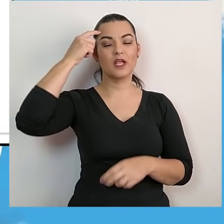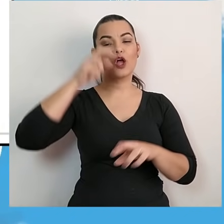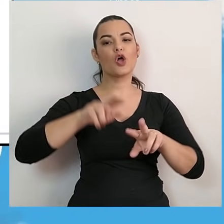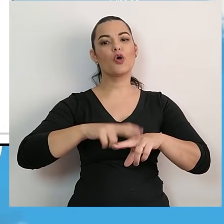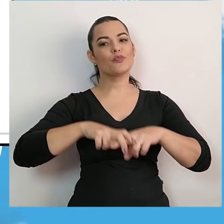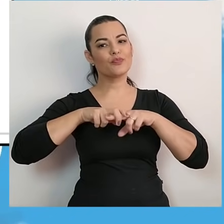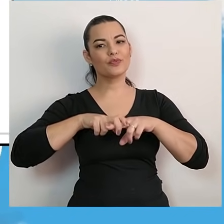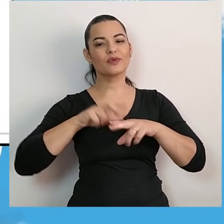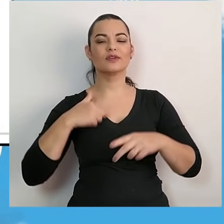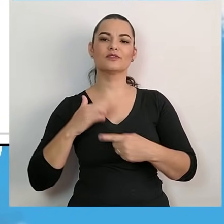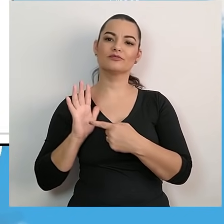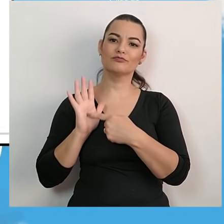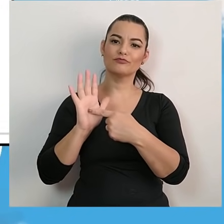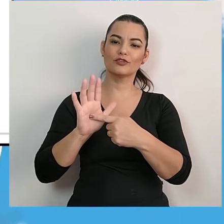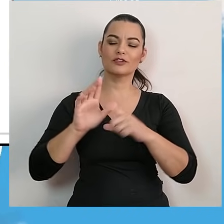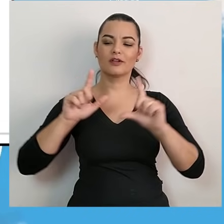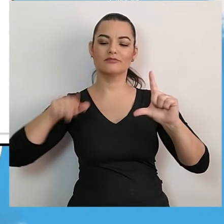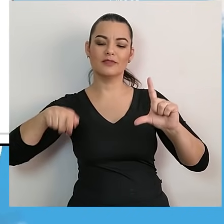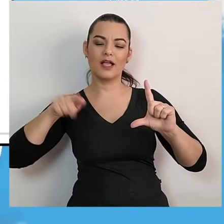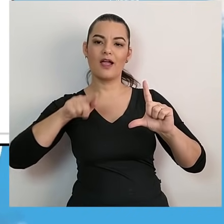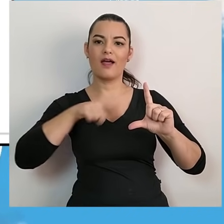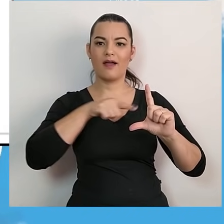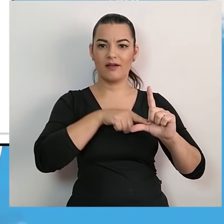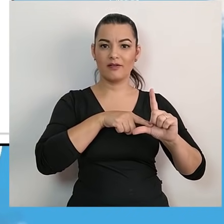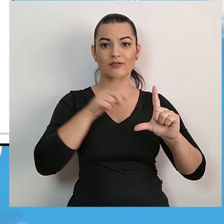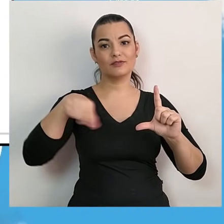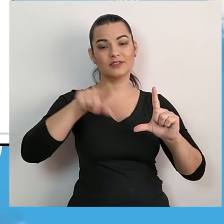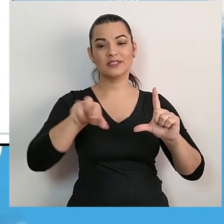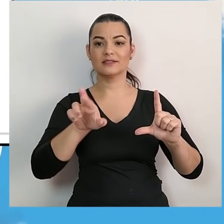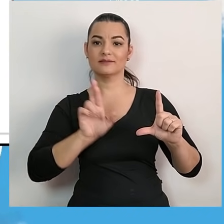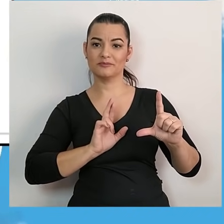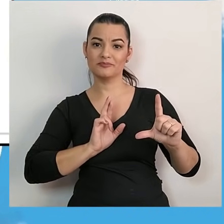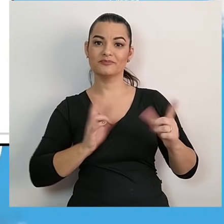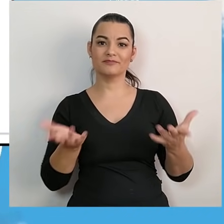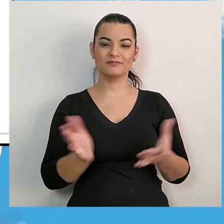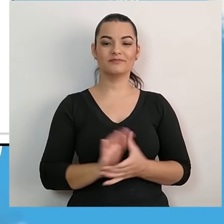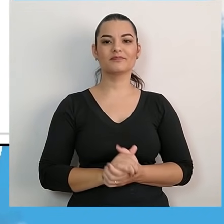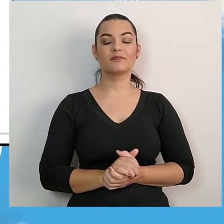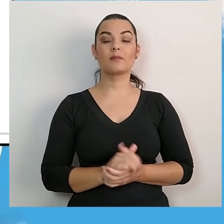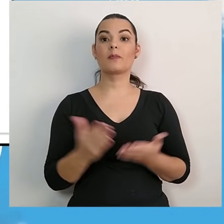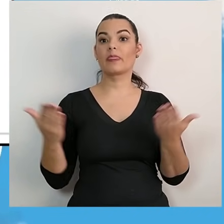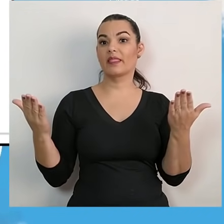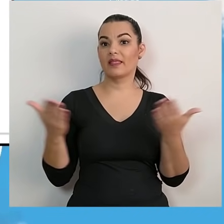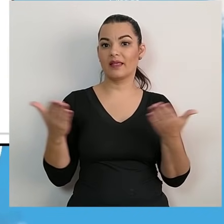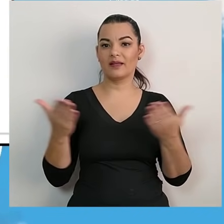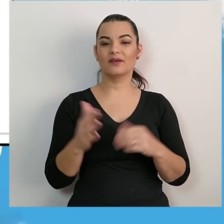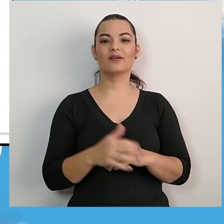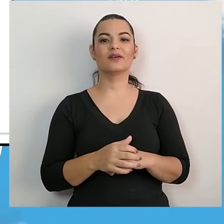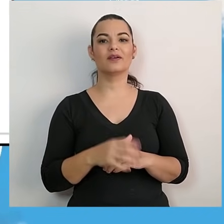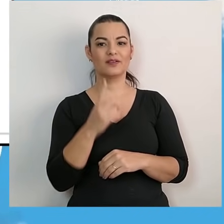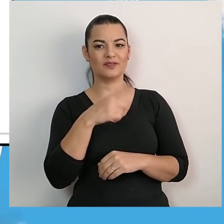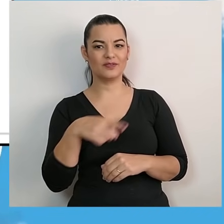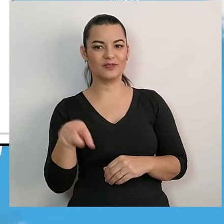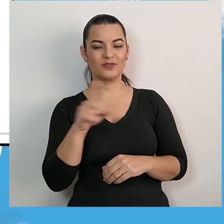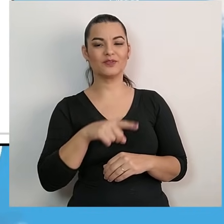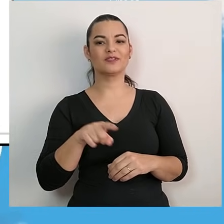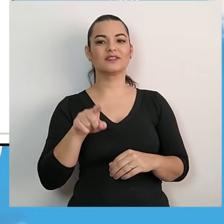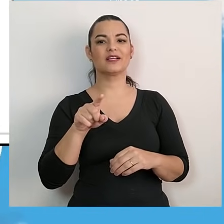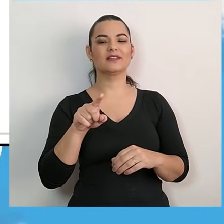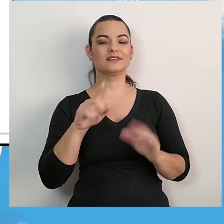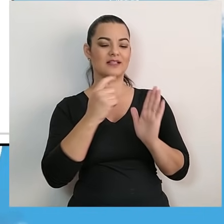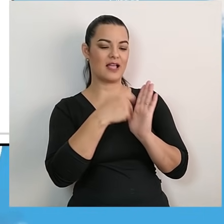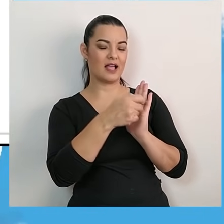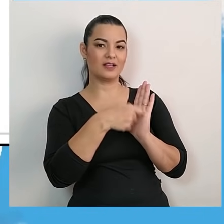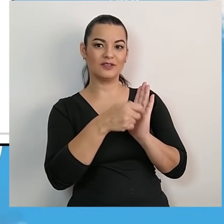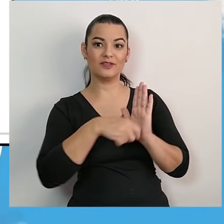uma análise aí do gráfico para vocês responderem algumas perguntinhas. Então, agora, vocês vão anotar o